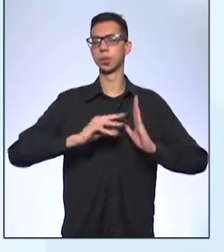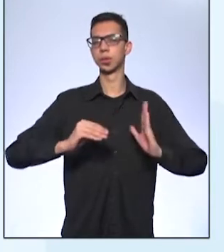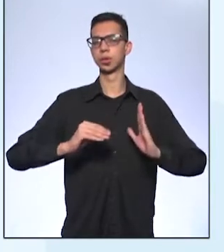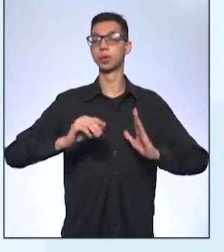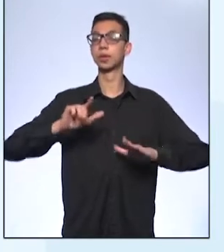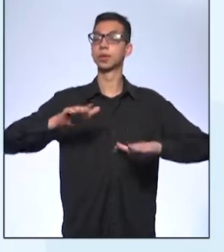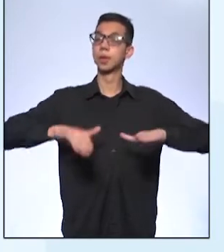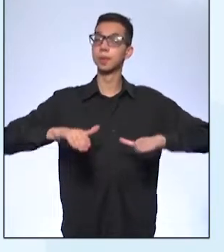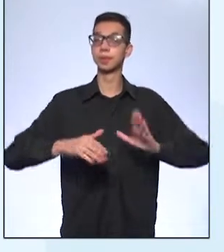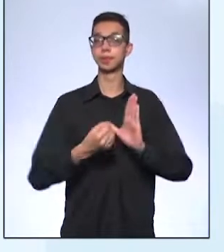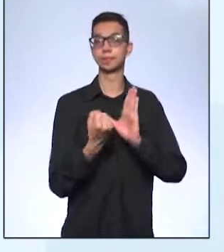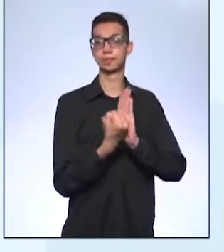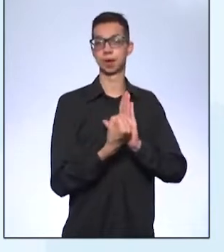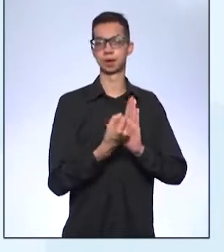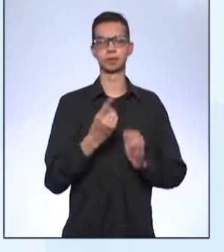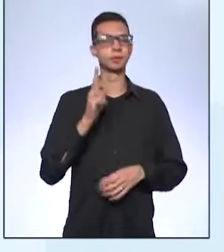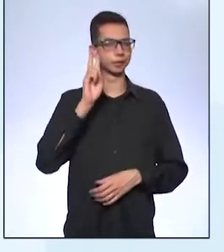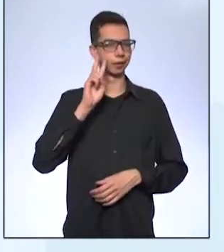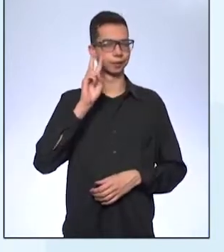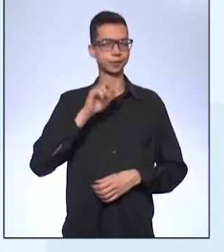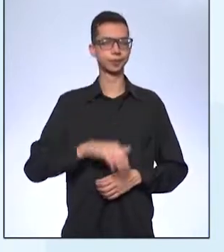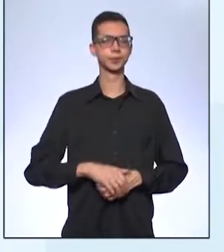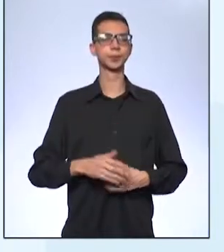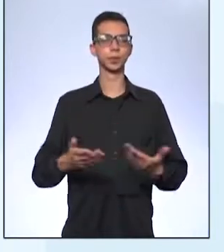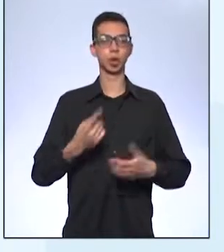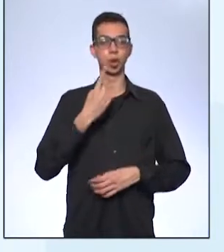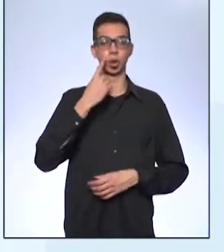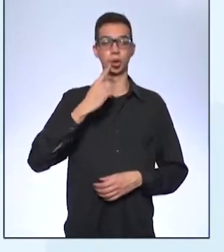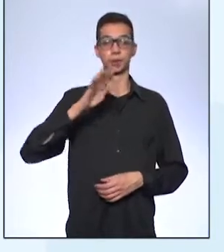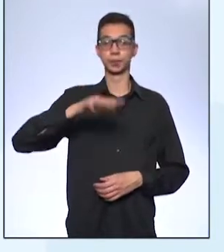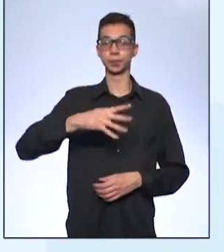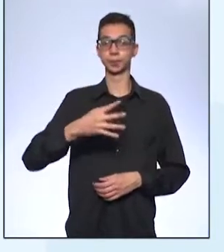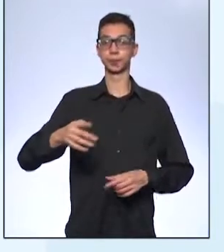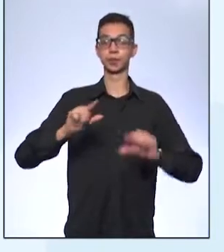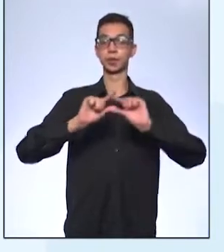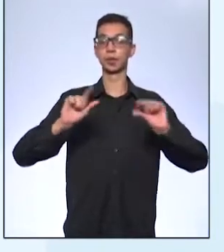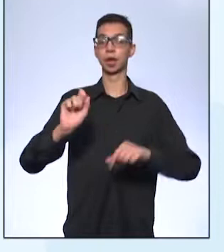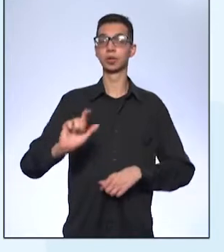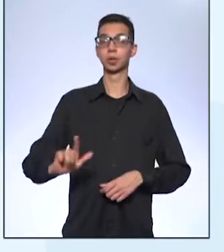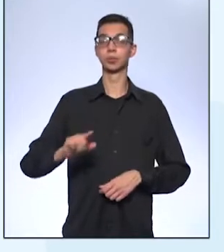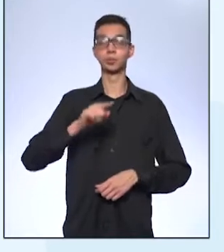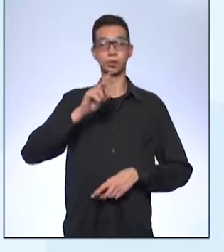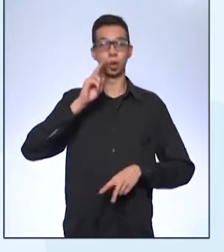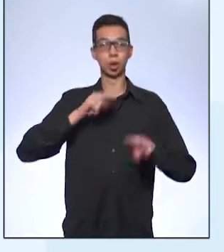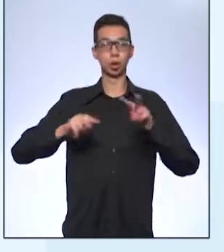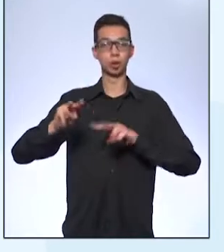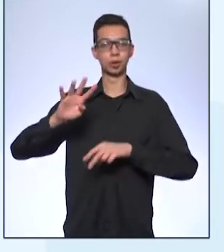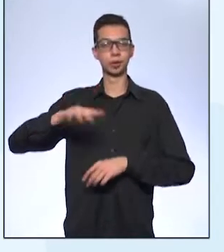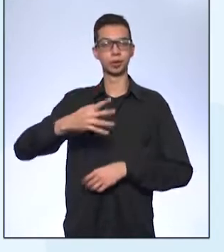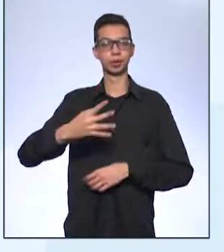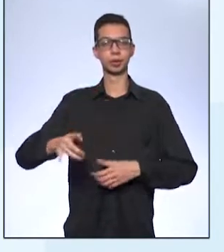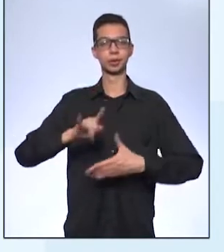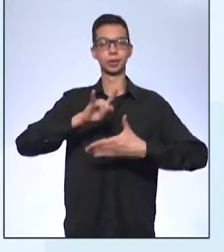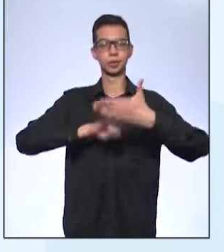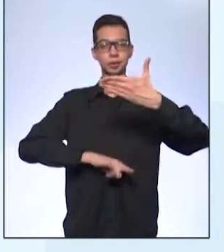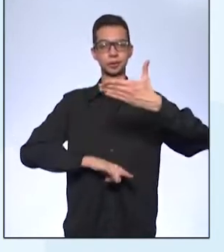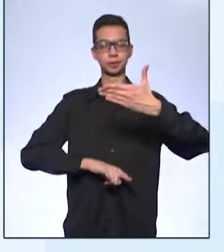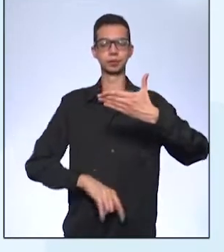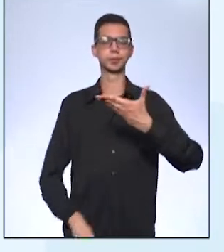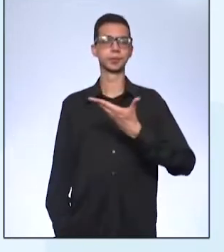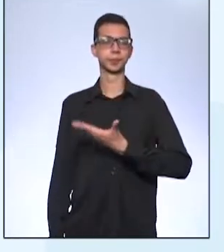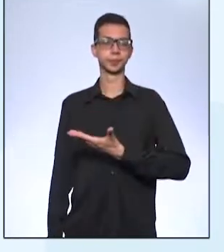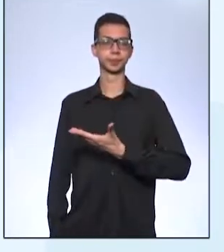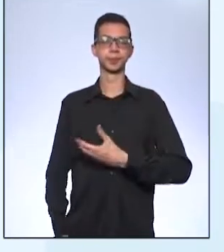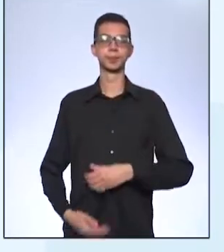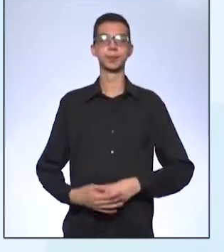certo? Então, vocês têm aí, have a look at the list. Dê uma olhada na lista. What are the top 3 appliances used at your